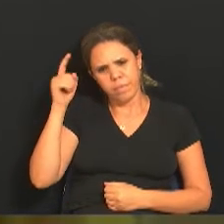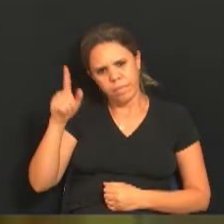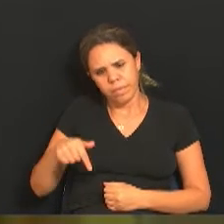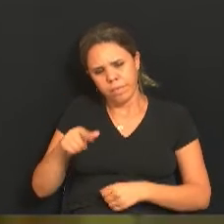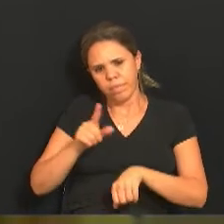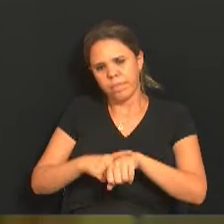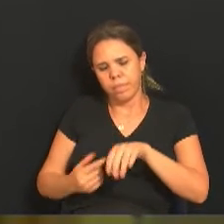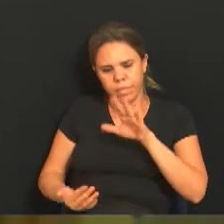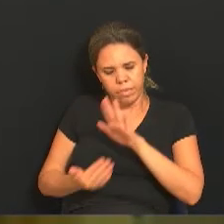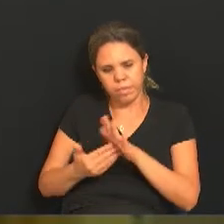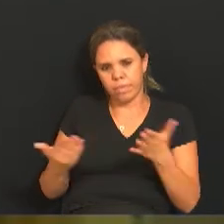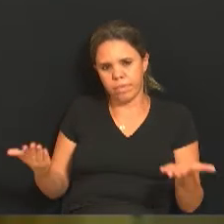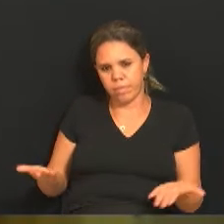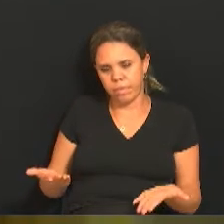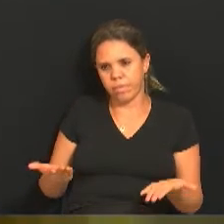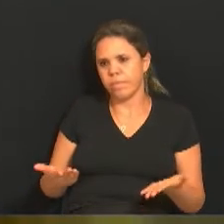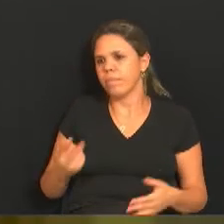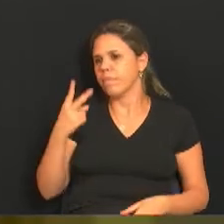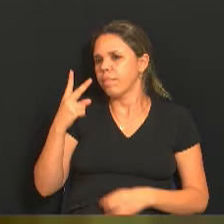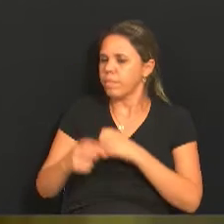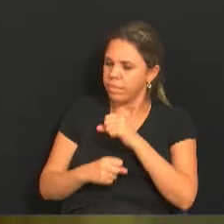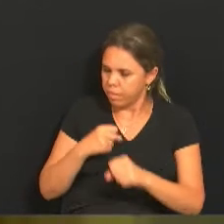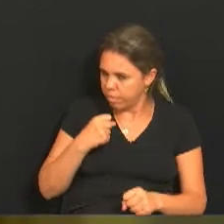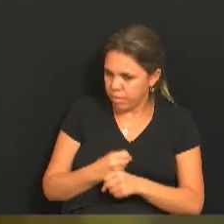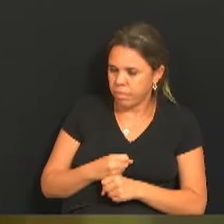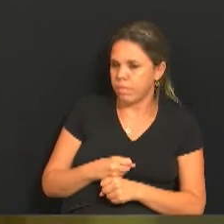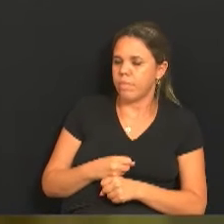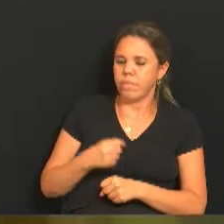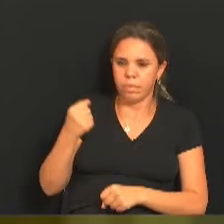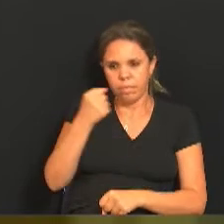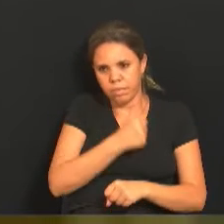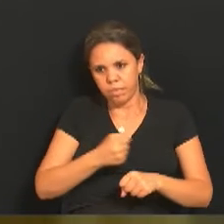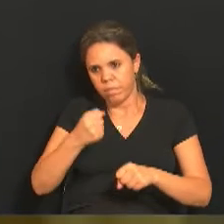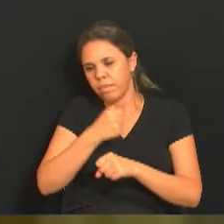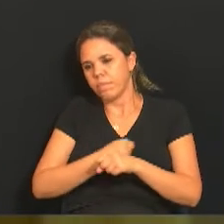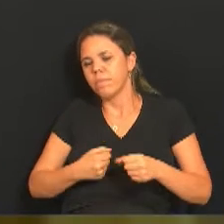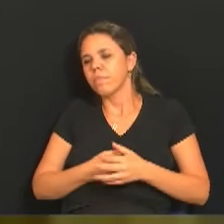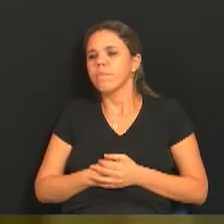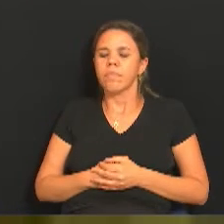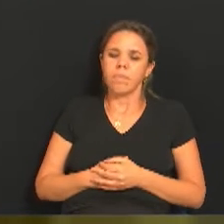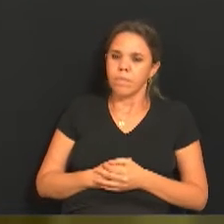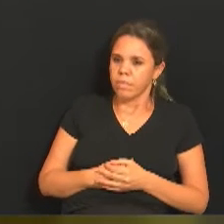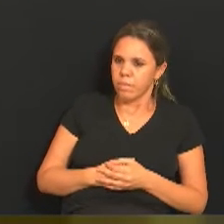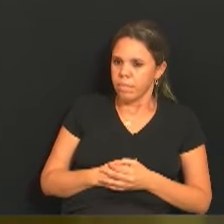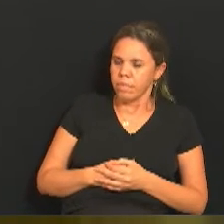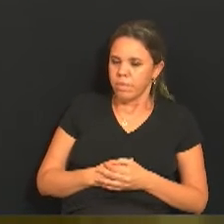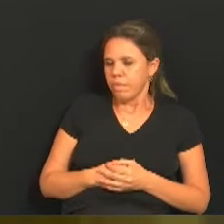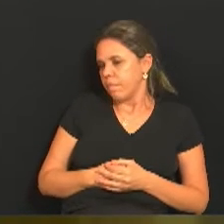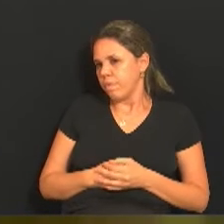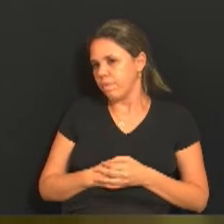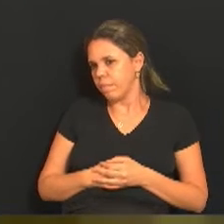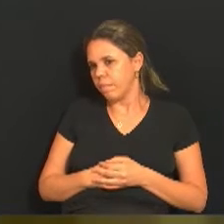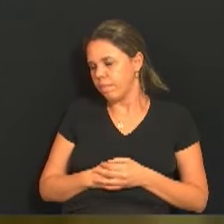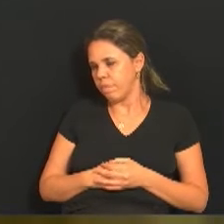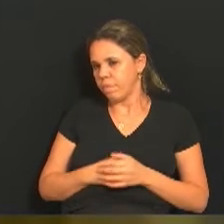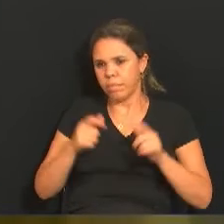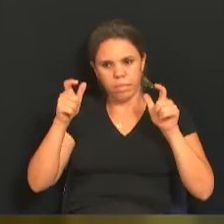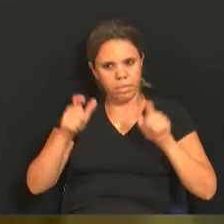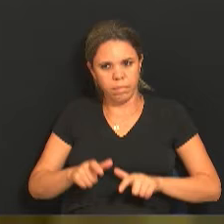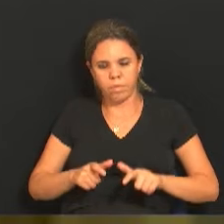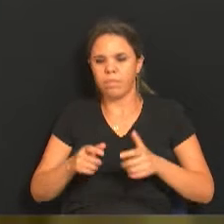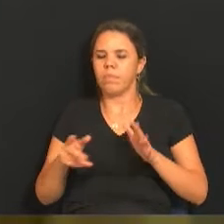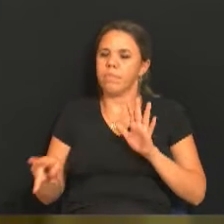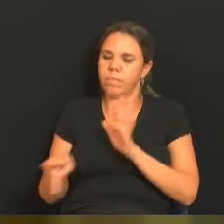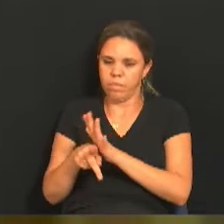temporário, e hoje nós estamos aí há 2 anos, e esse refeitório, então, ficou ratificado como um lugar e